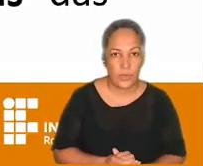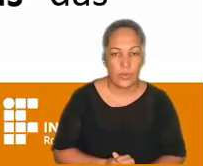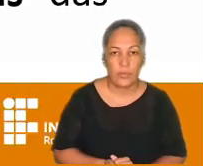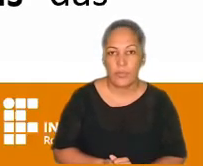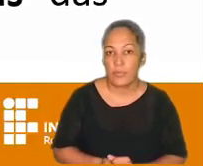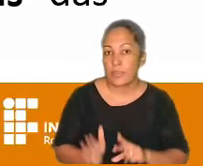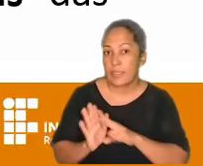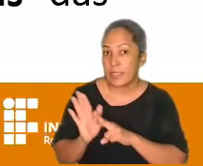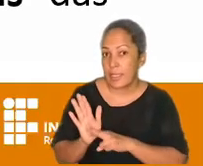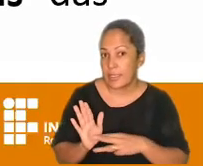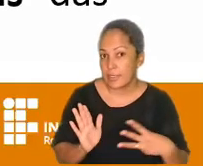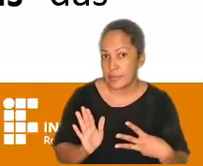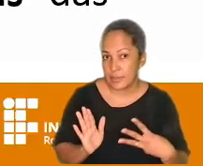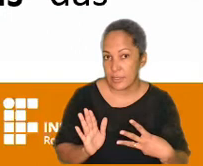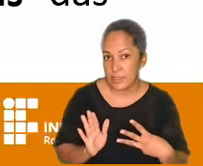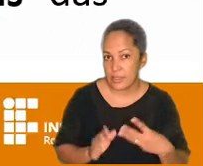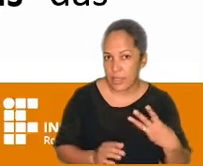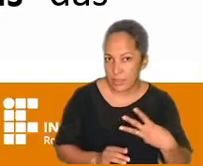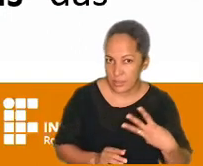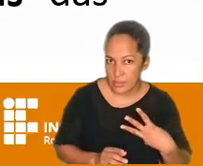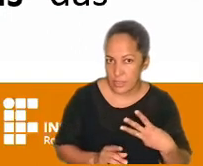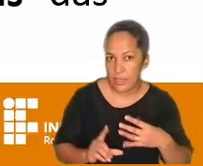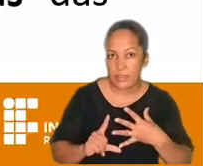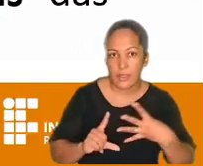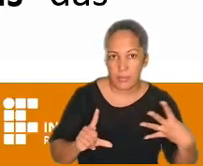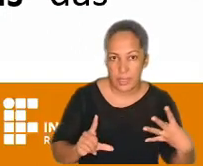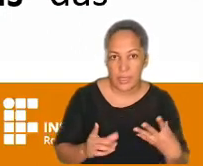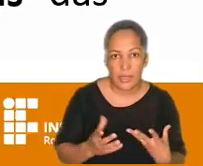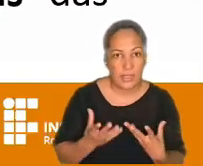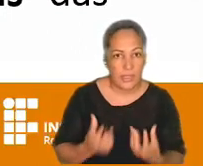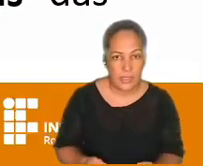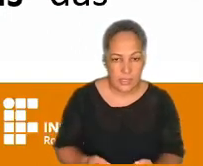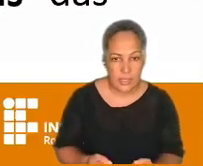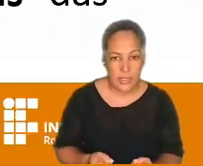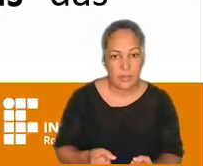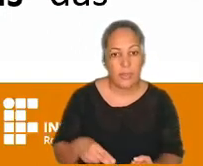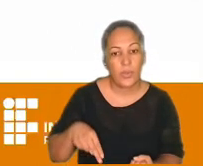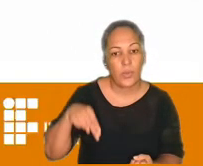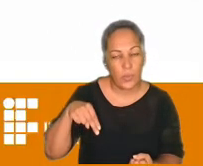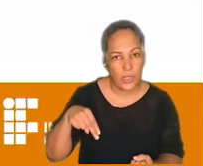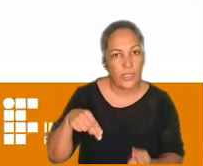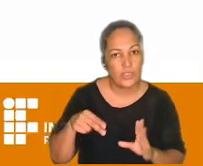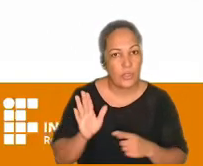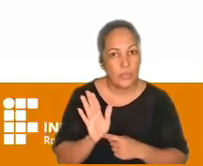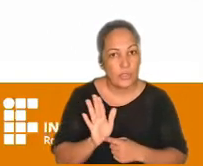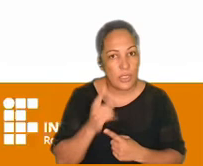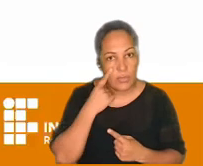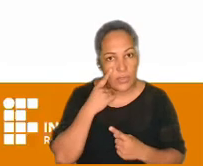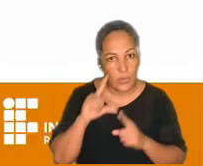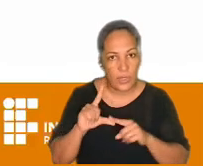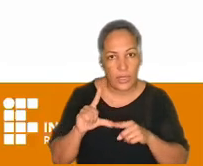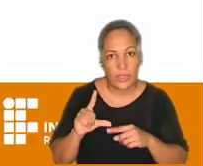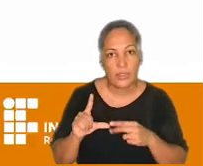Regra 3. A terceira tabela recebe o N na relação com as duas tabelas de origem. Como eu mostrei aqui para vocês também,